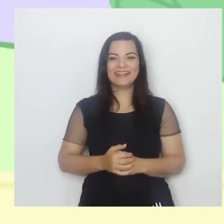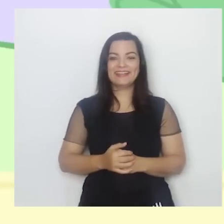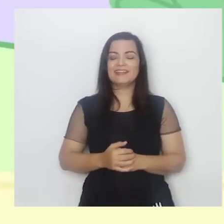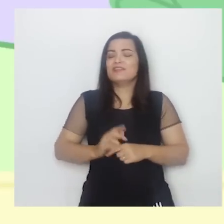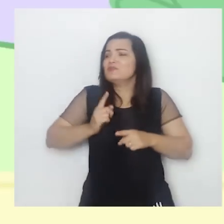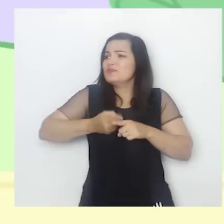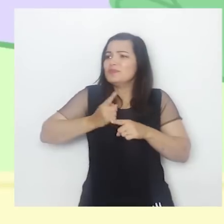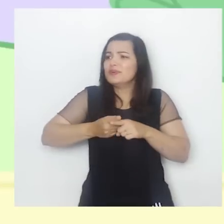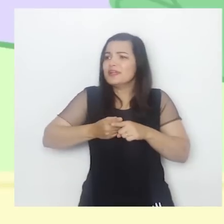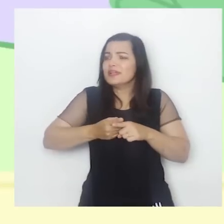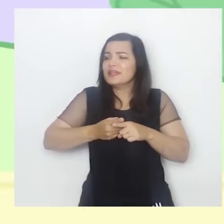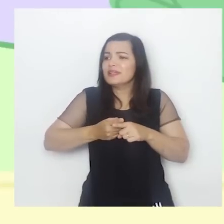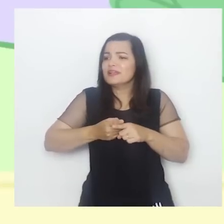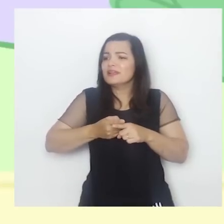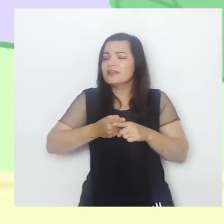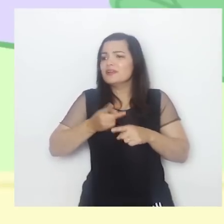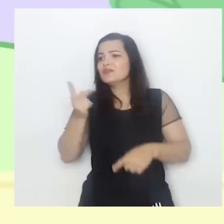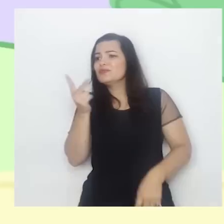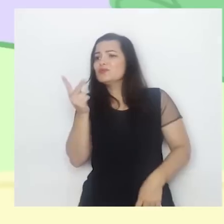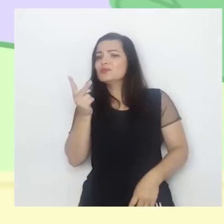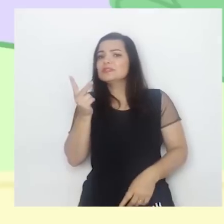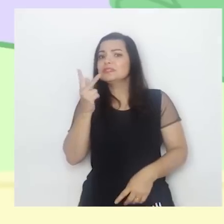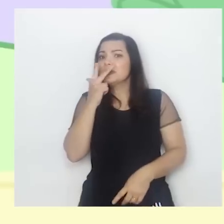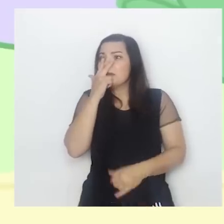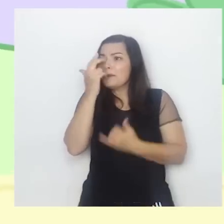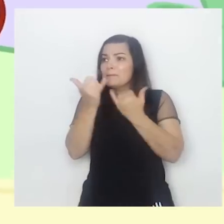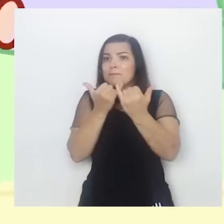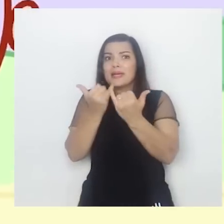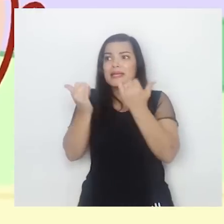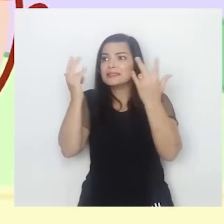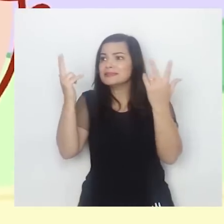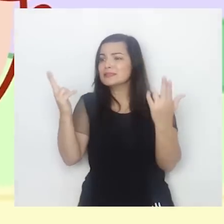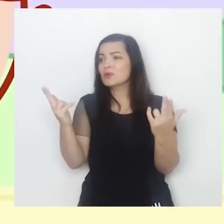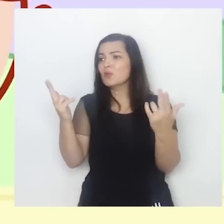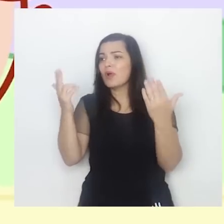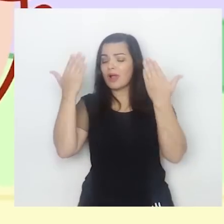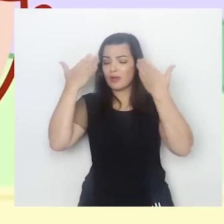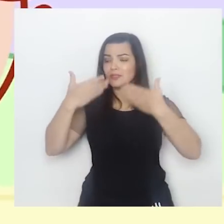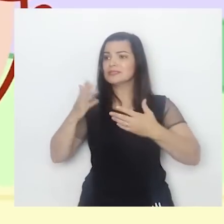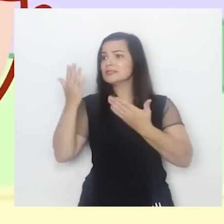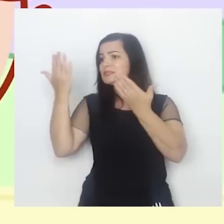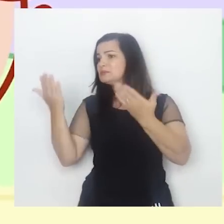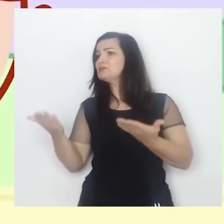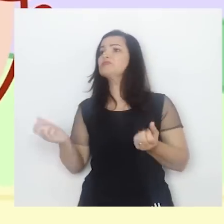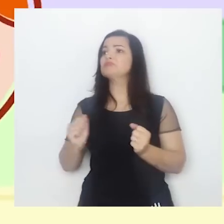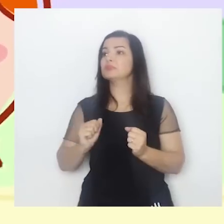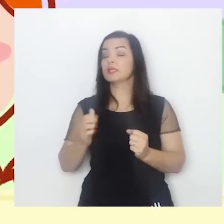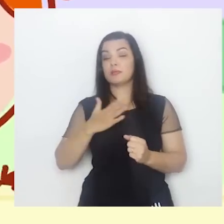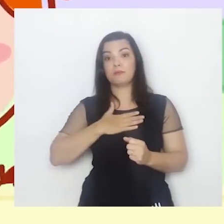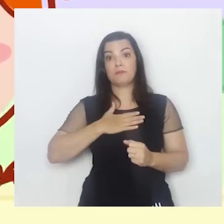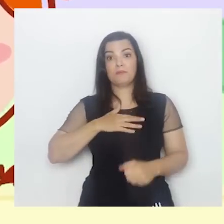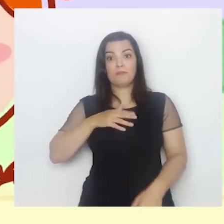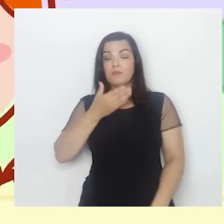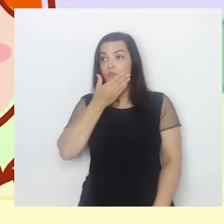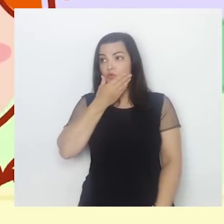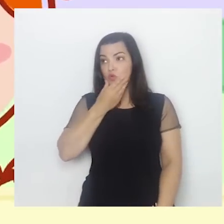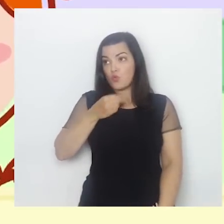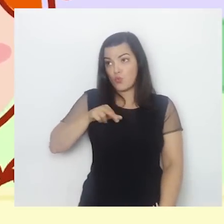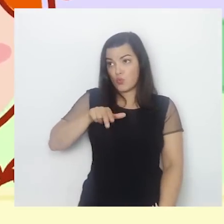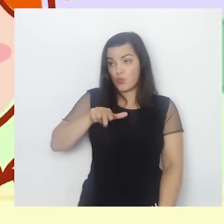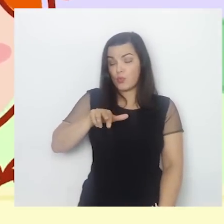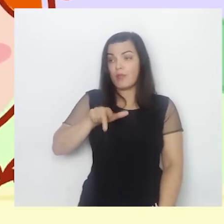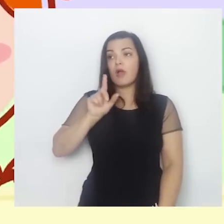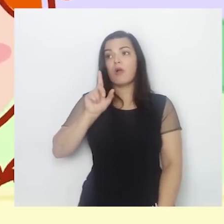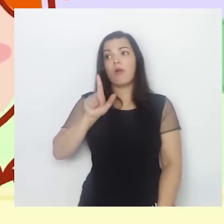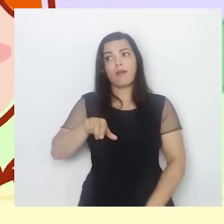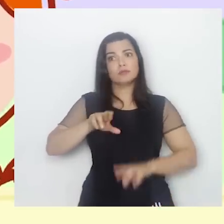que vocês são tão parecidas por fora? Meu irmão é bem diferente de mim E ainda por cima, ele